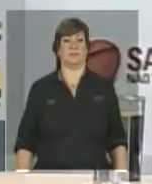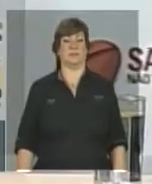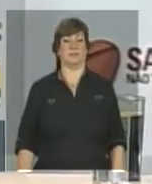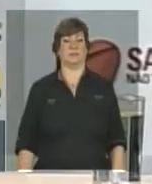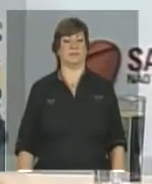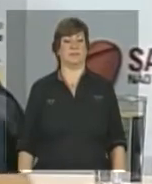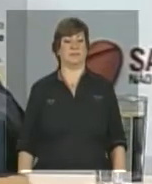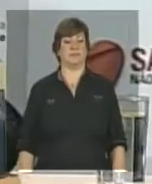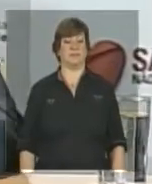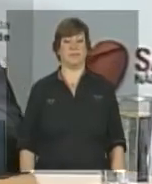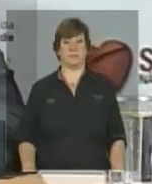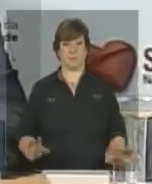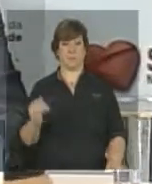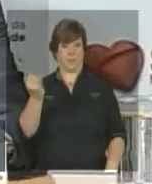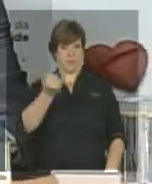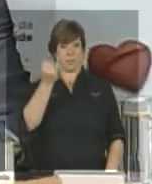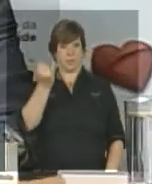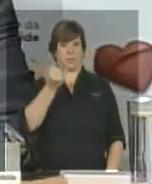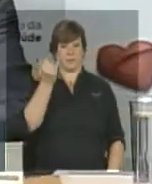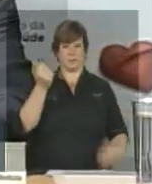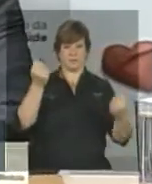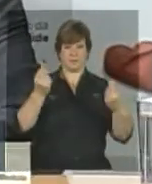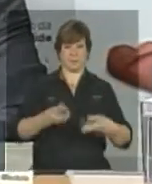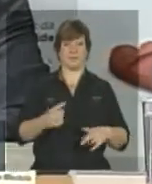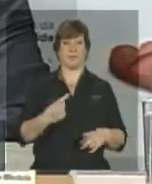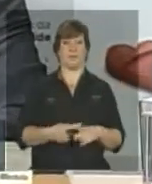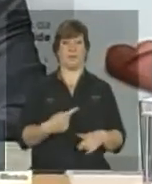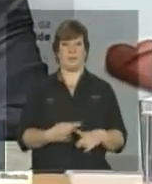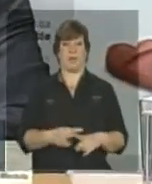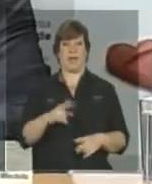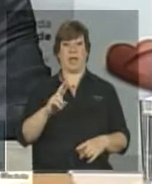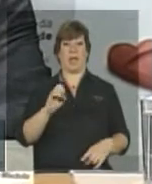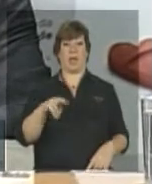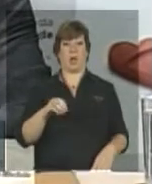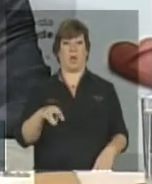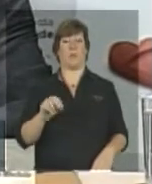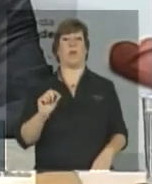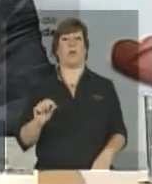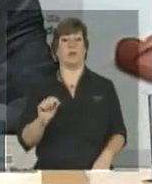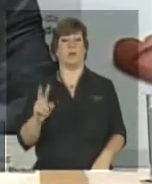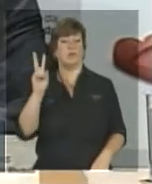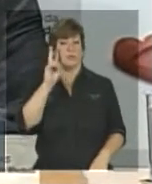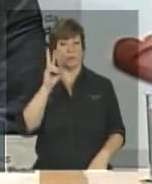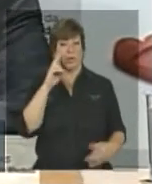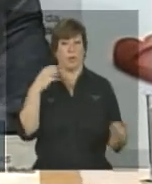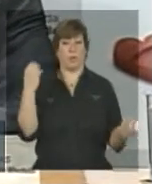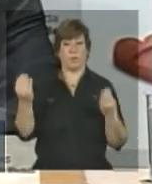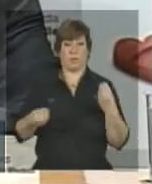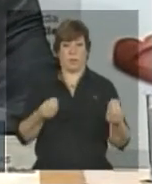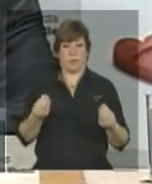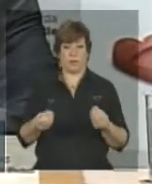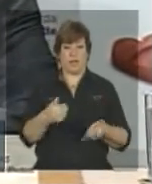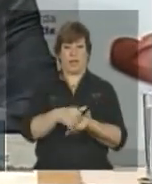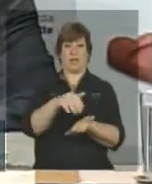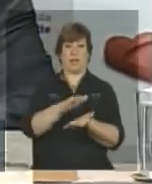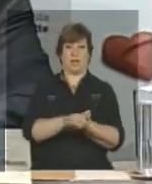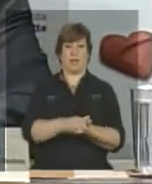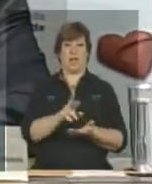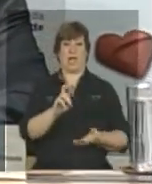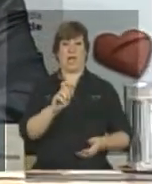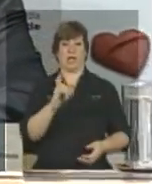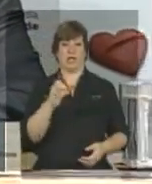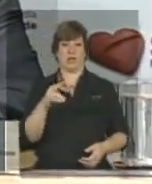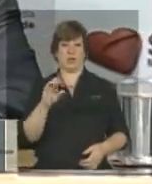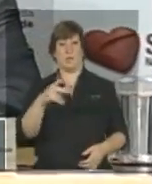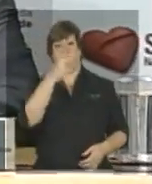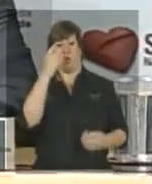É um comentário importante. O Redome, é o Registro de Doadores Voluntários, ele nos últimos anos teve um